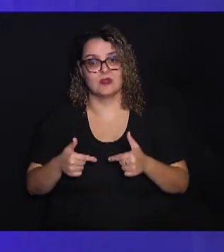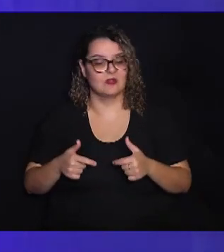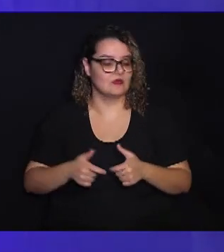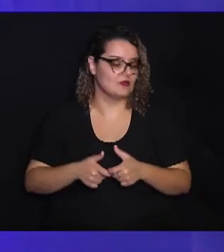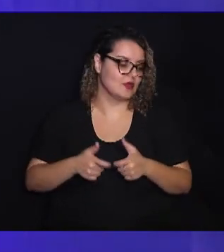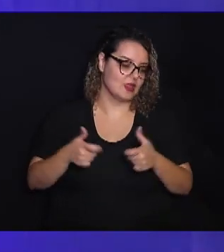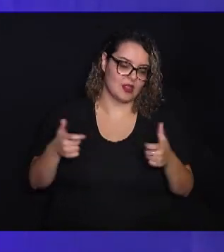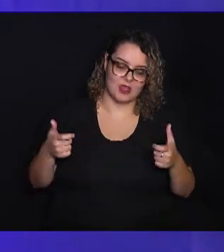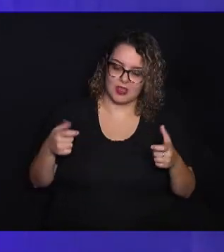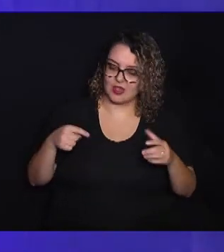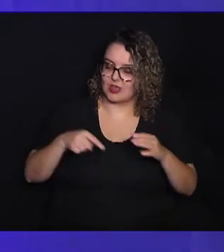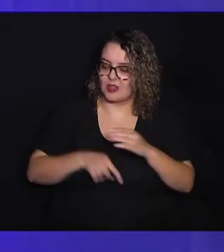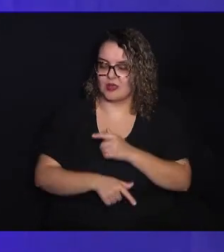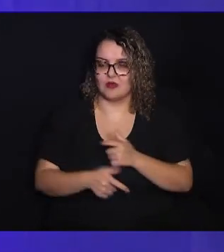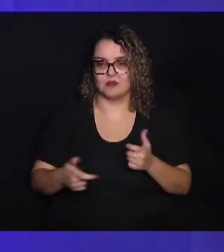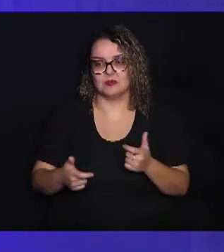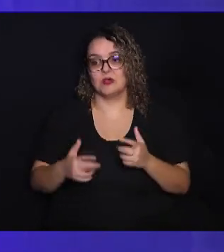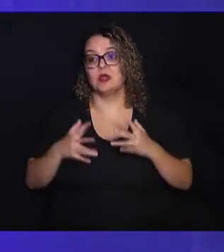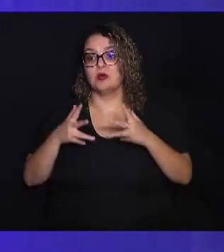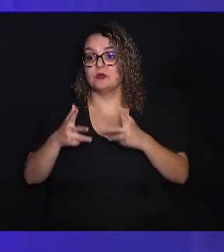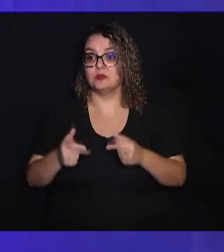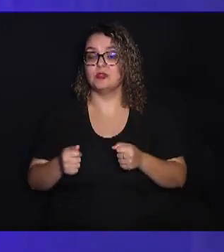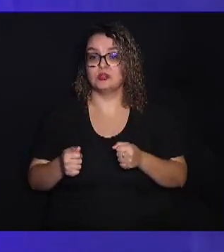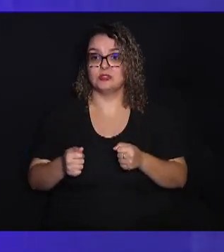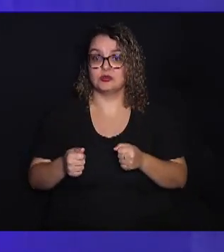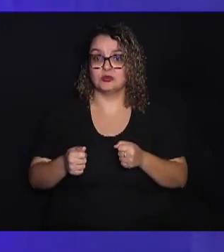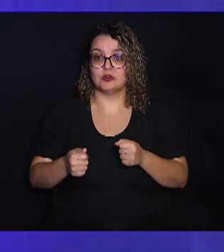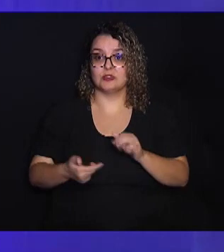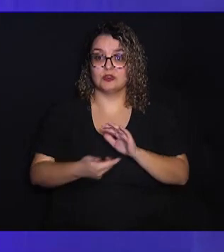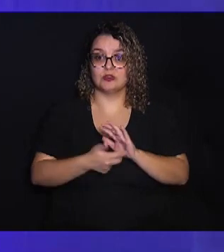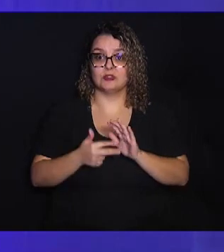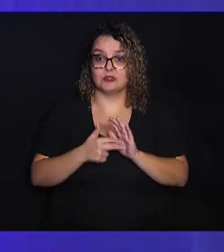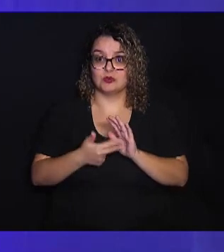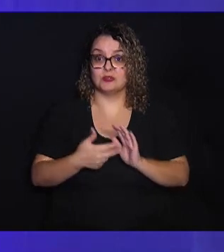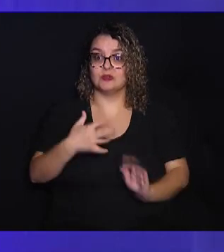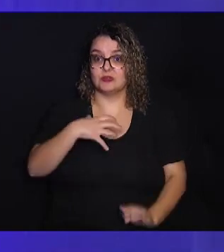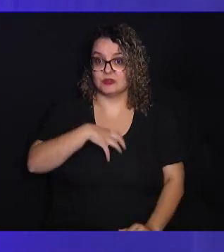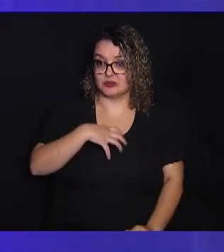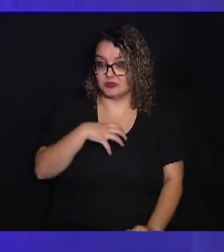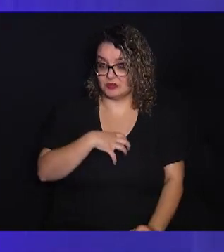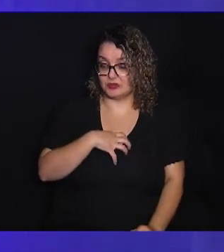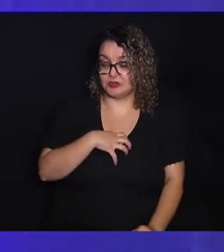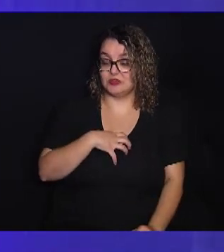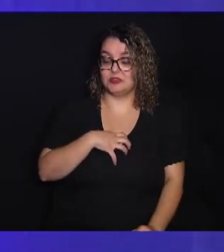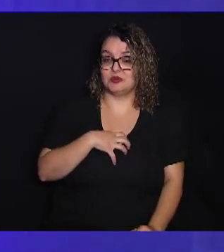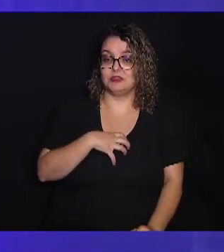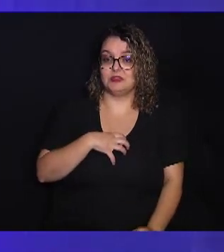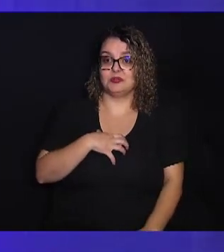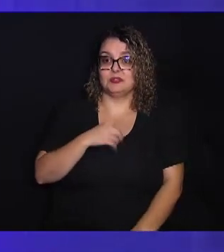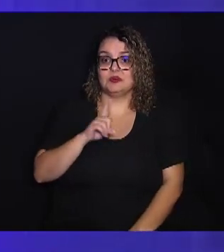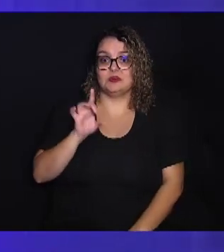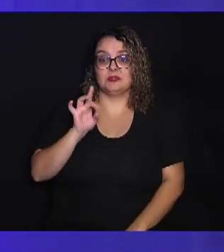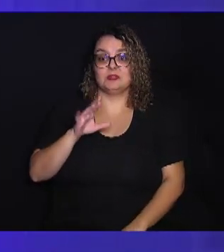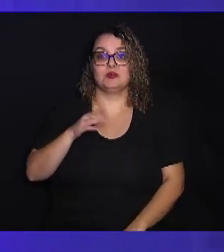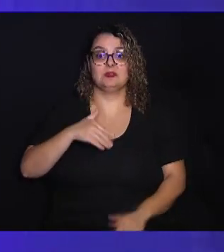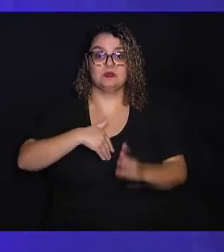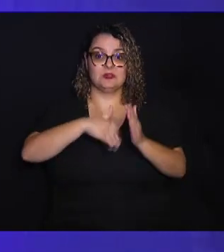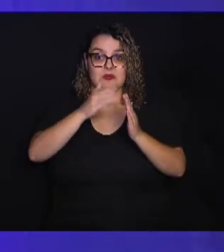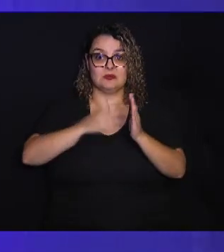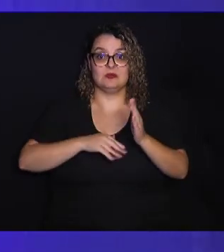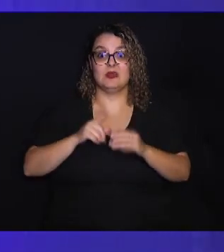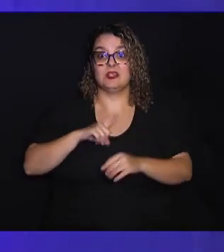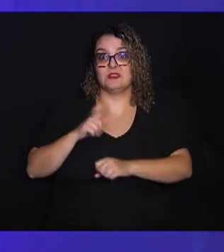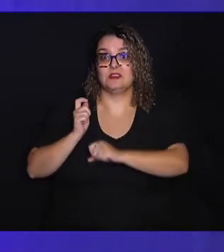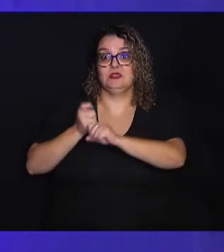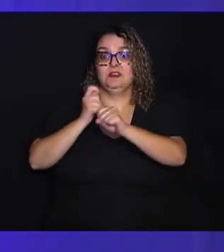gigantesca e ela perpassa por todos os sentidos, porque não só teve a pintura, mas também tinha a escultura em que